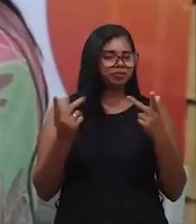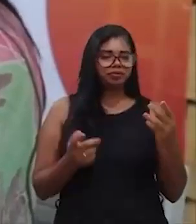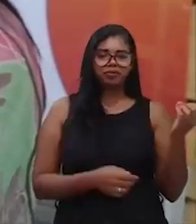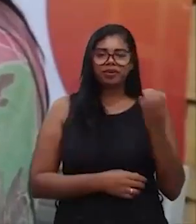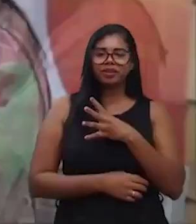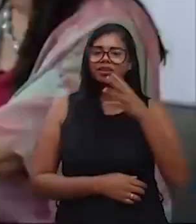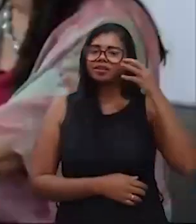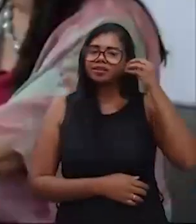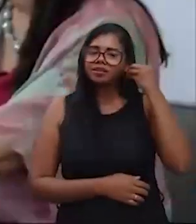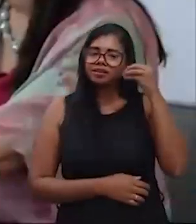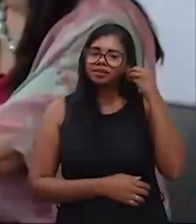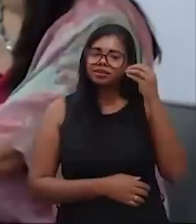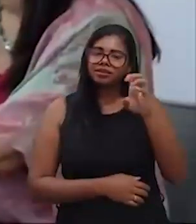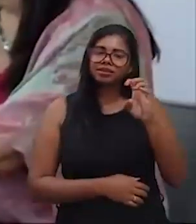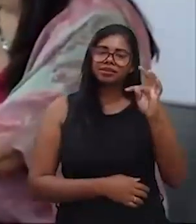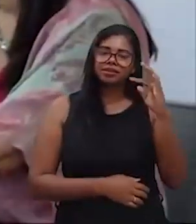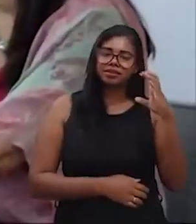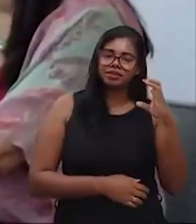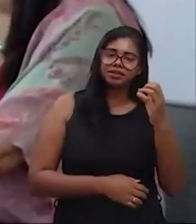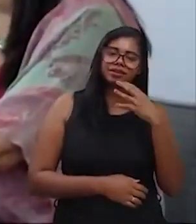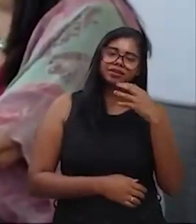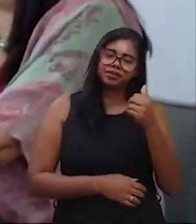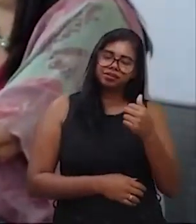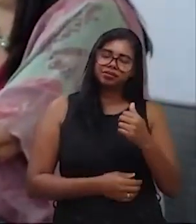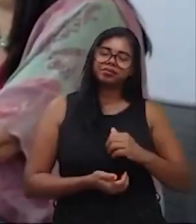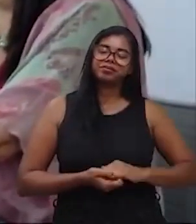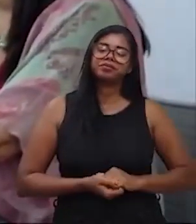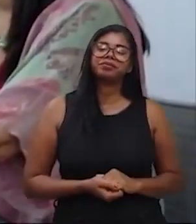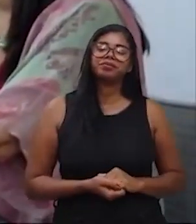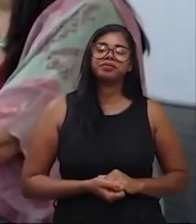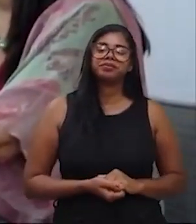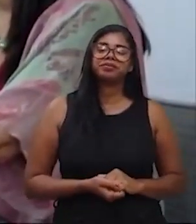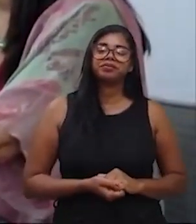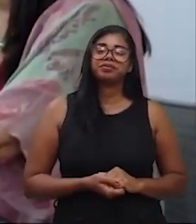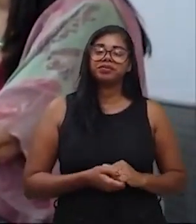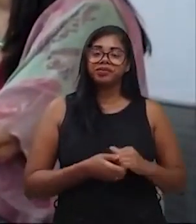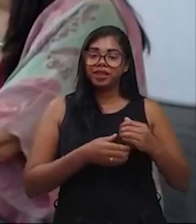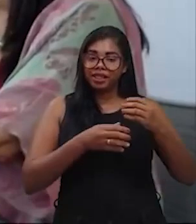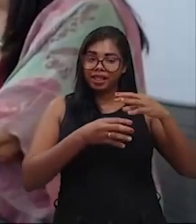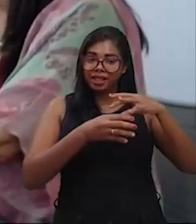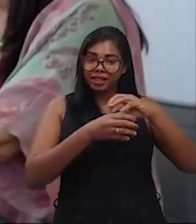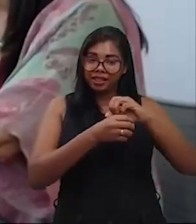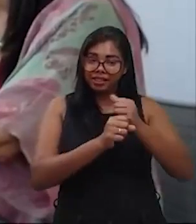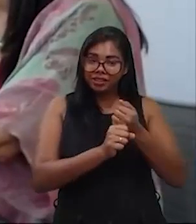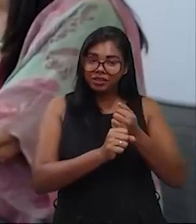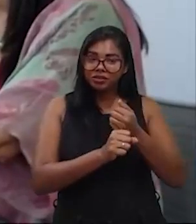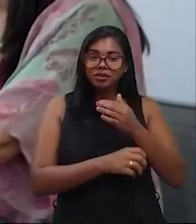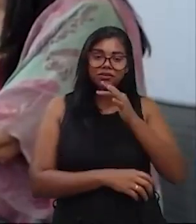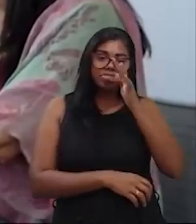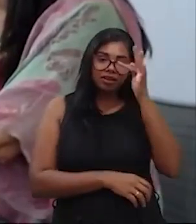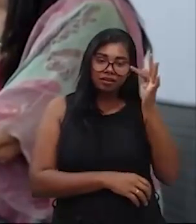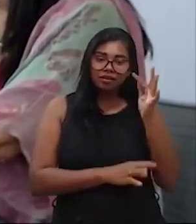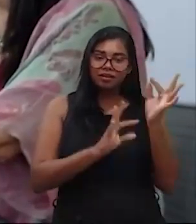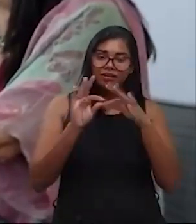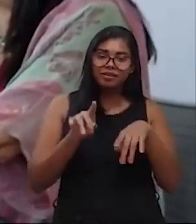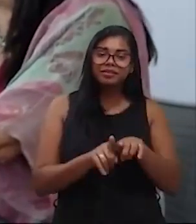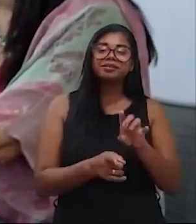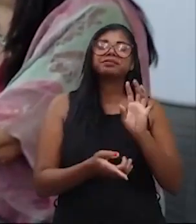nova que ela experimentou e etc. Então, disso até espremer papoula e ter um líquido e me achar a própria